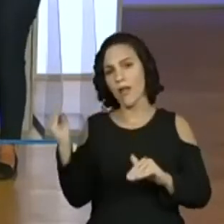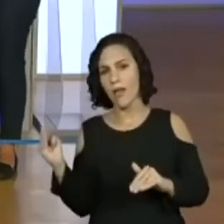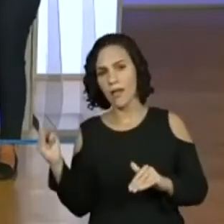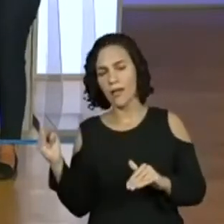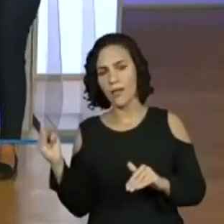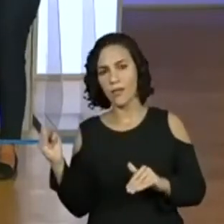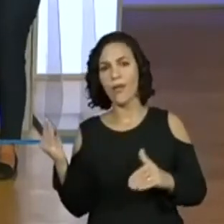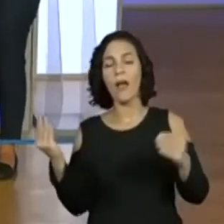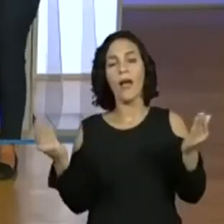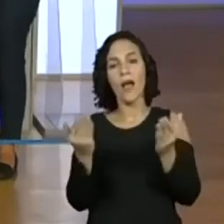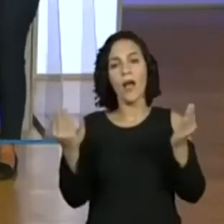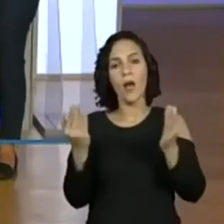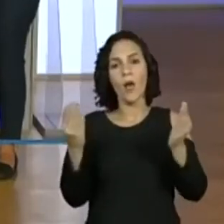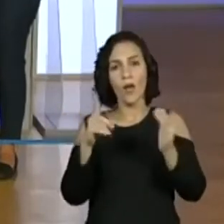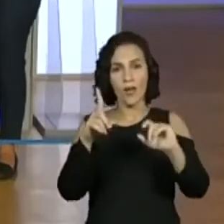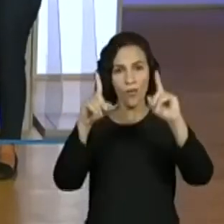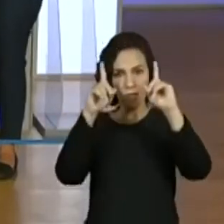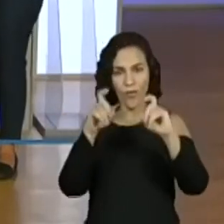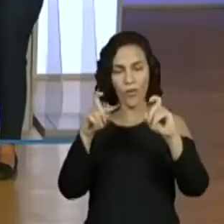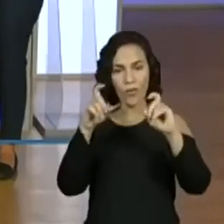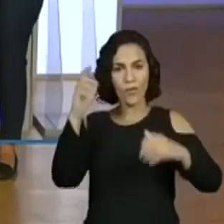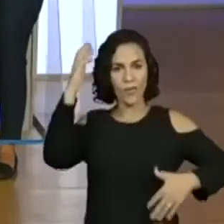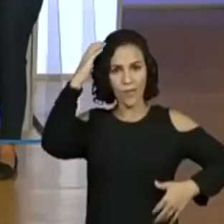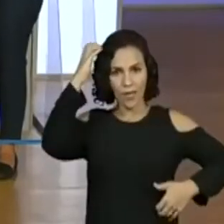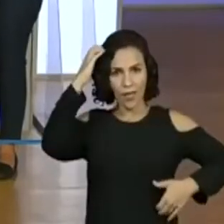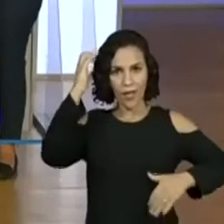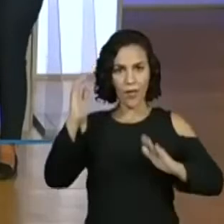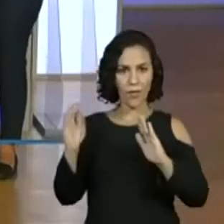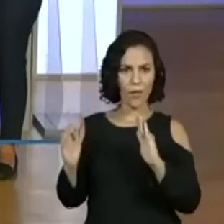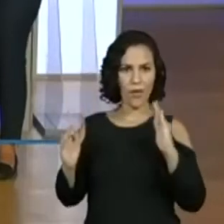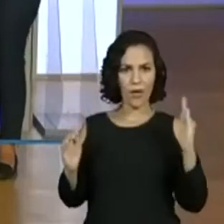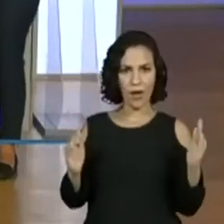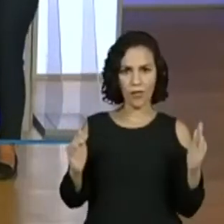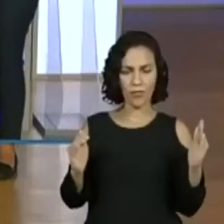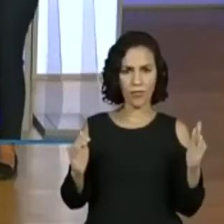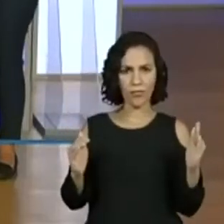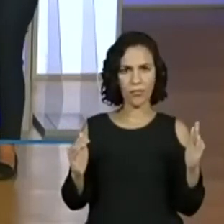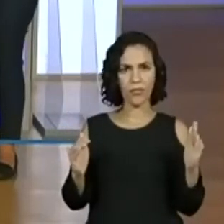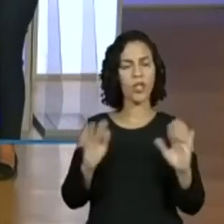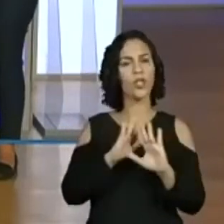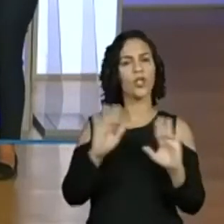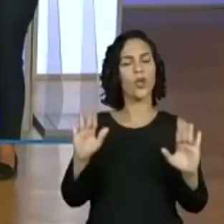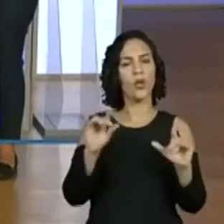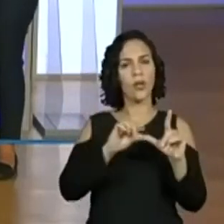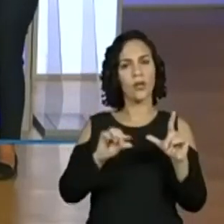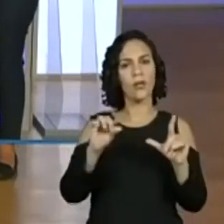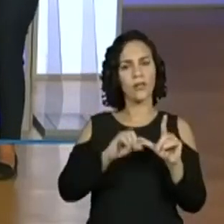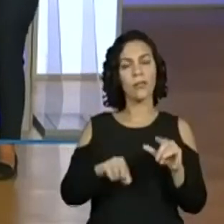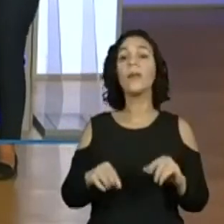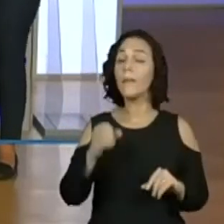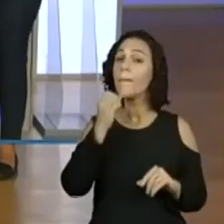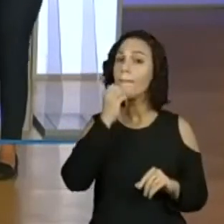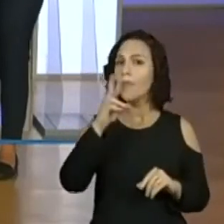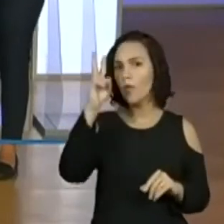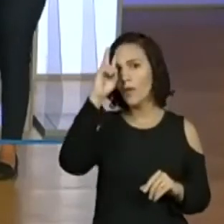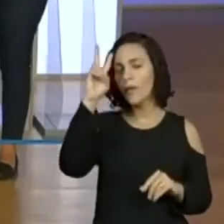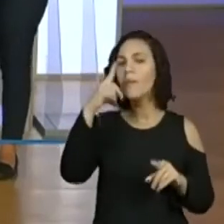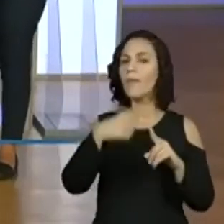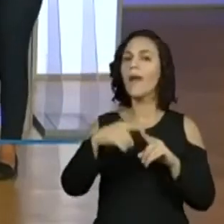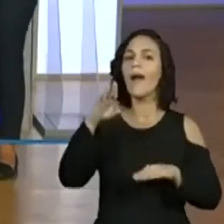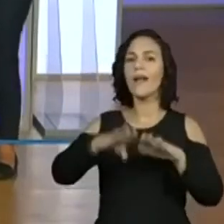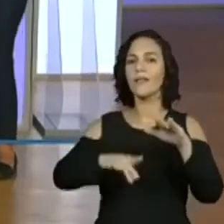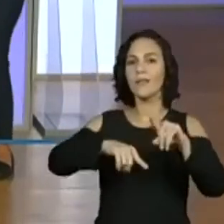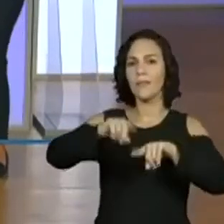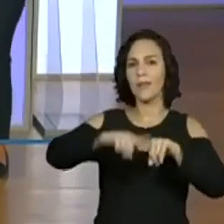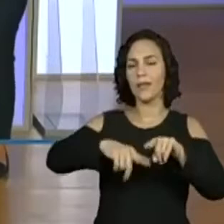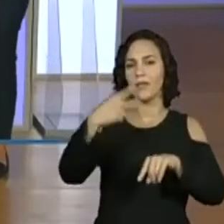com a imagem do macaco está do outro lado. Tem alguma outra posição que a legenda pode aparecer? É importante lembrar isso porque eles vão encontrar isso aí no